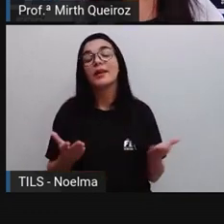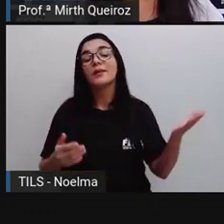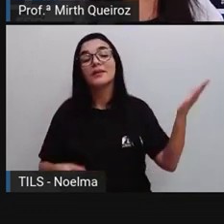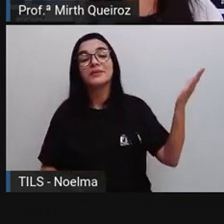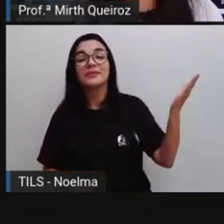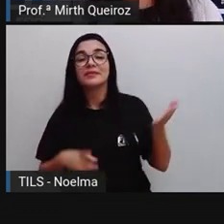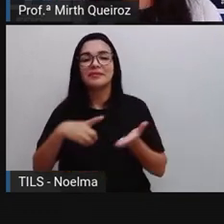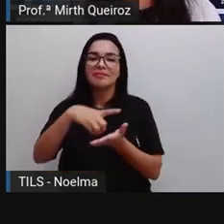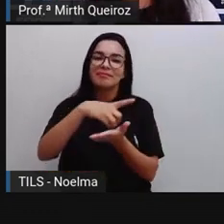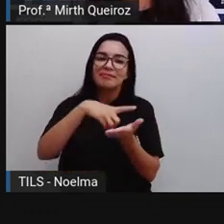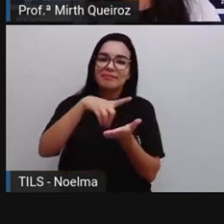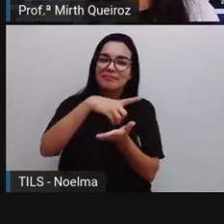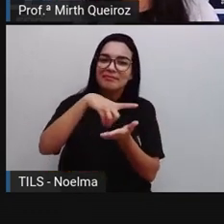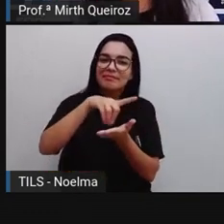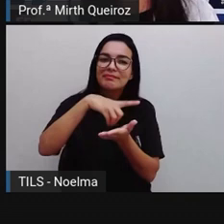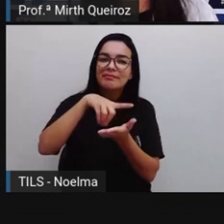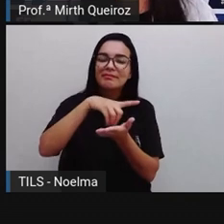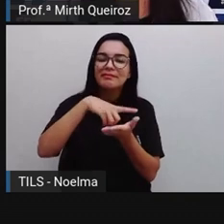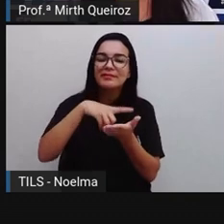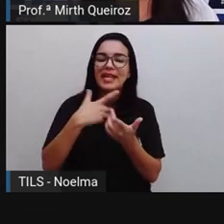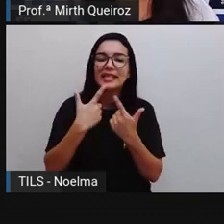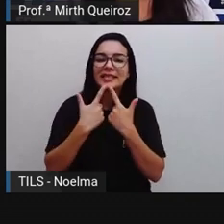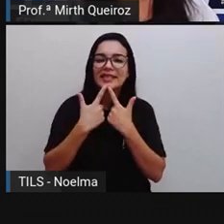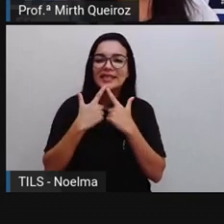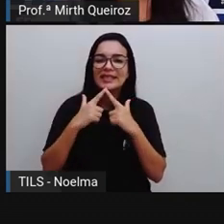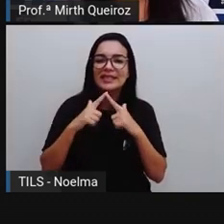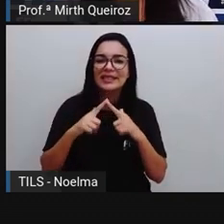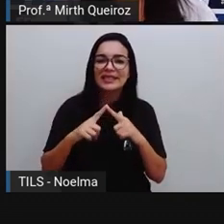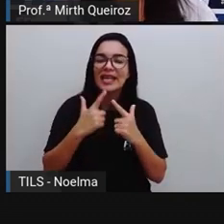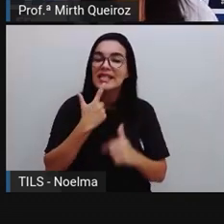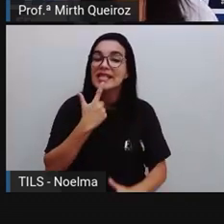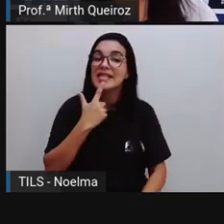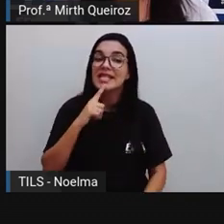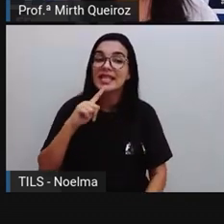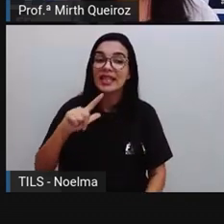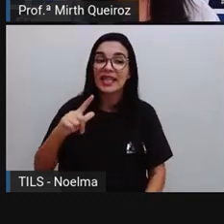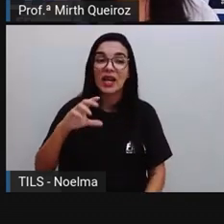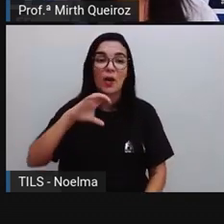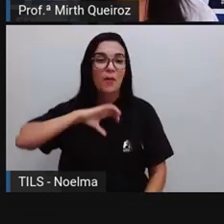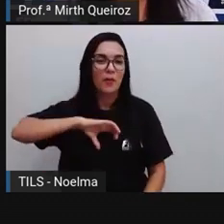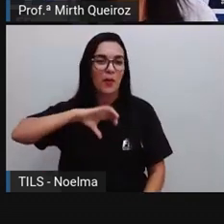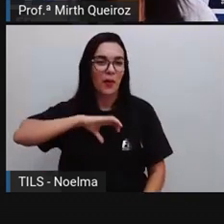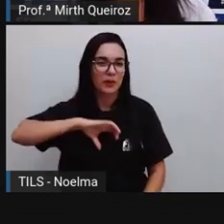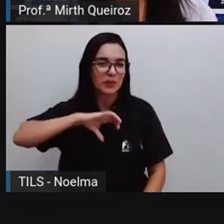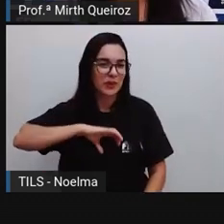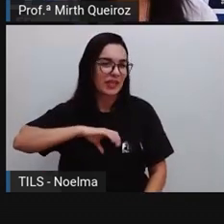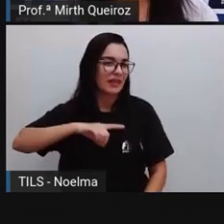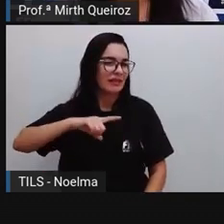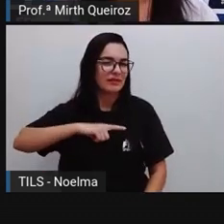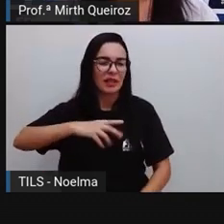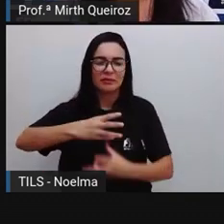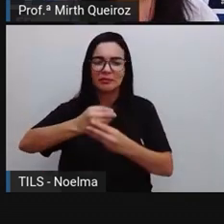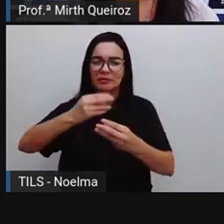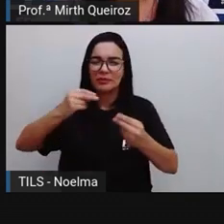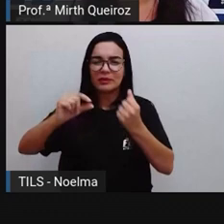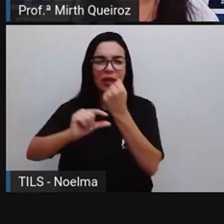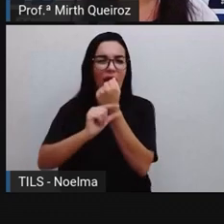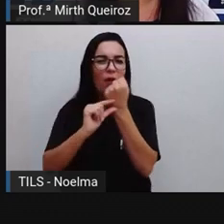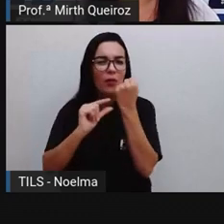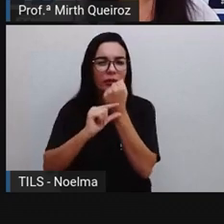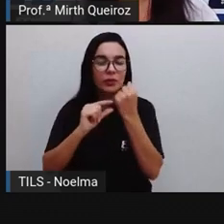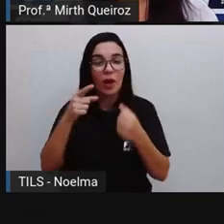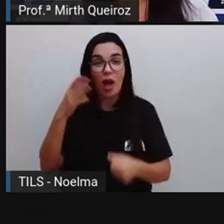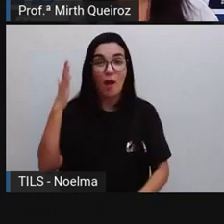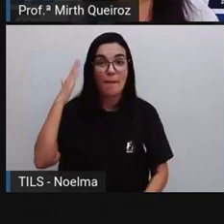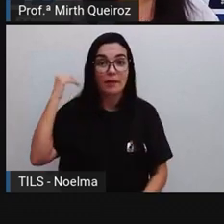o dicionário, né? O dicionário de língua portuguesa. Nós temos vários tipos de dicionários escritos por ou várias outras pessoas. O mais